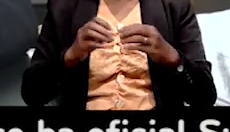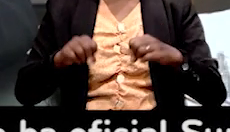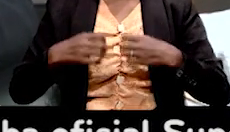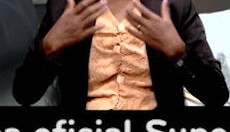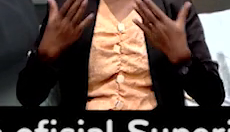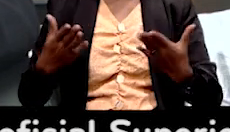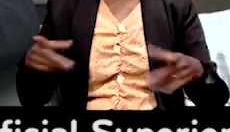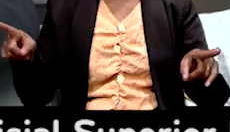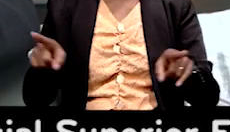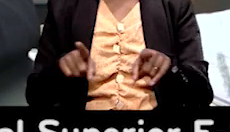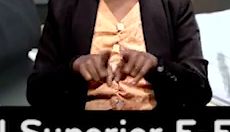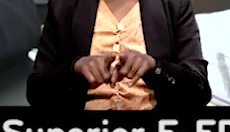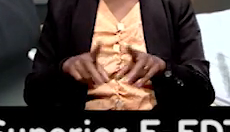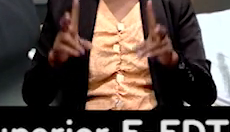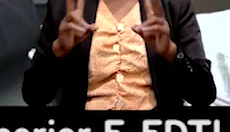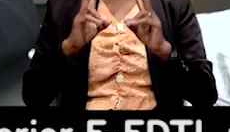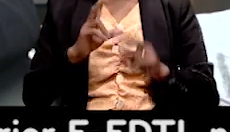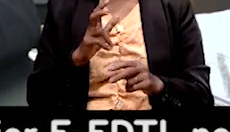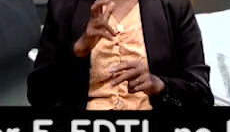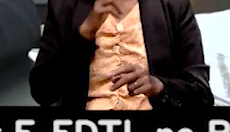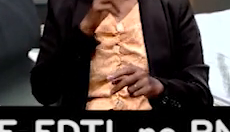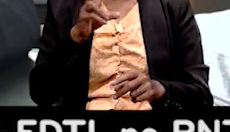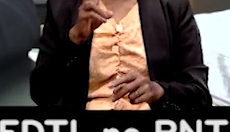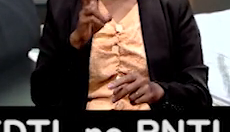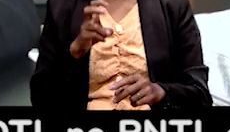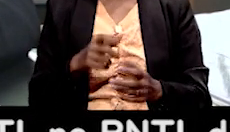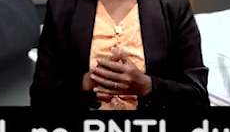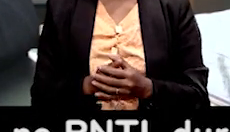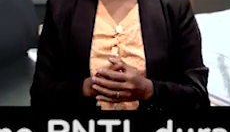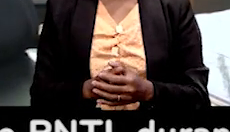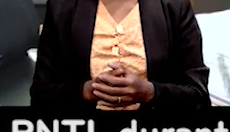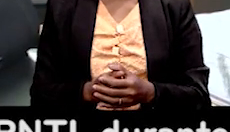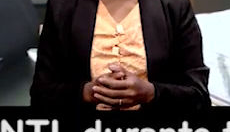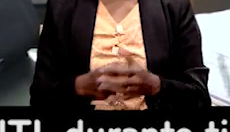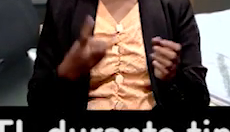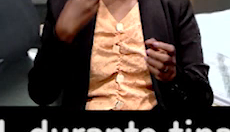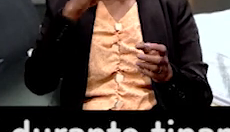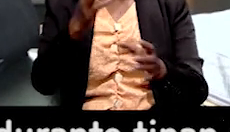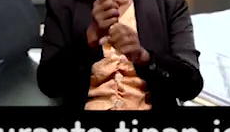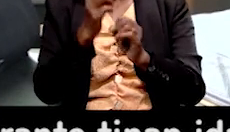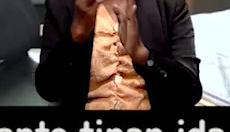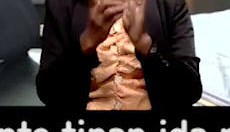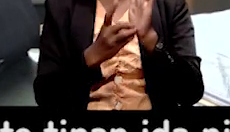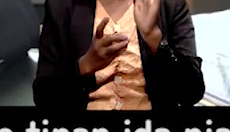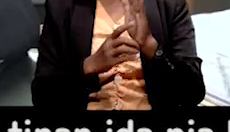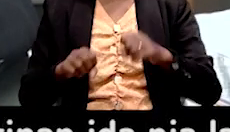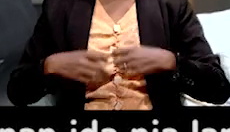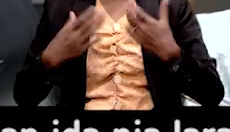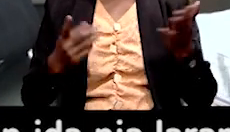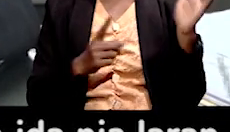batne saitia zelutia conforme o sida equipa teknik bal nagor da ne la hala rekuela darus balu ho insa peratur relata